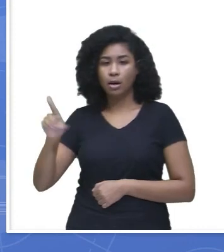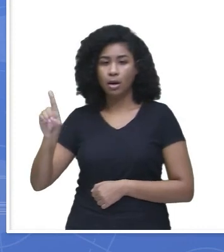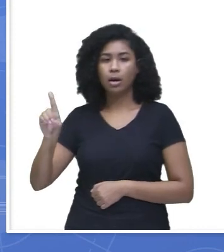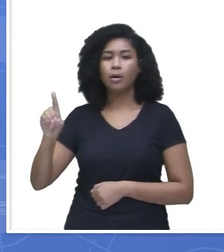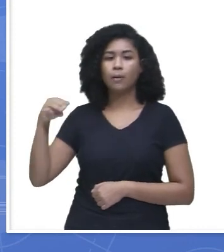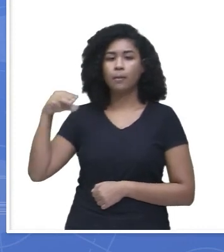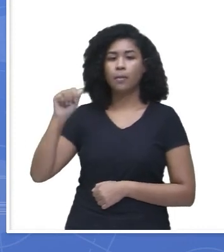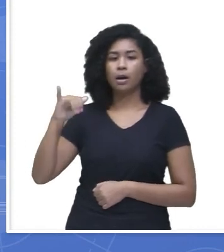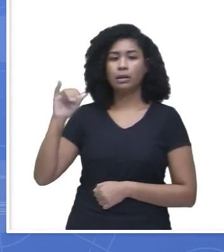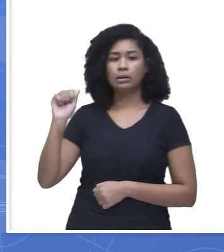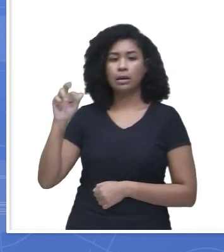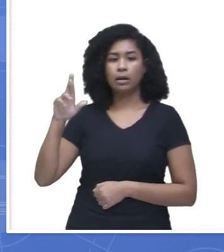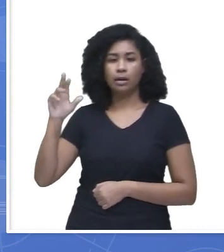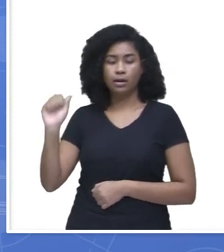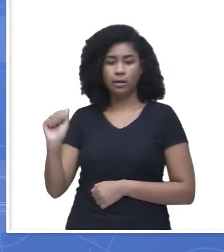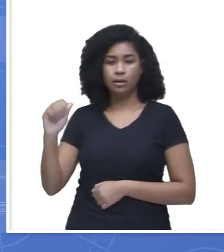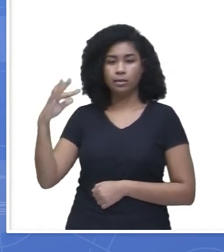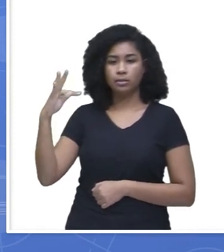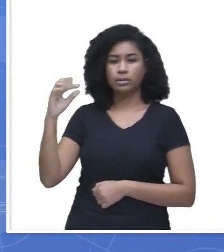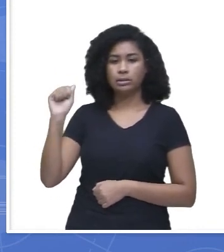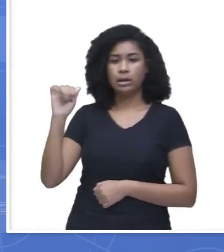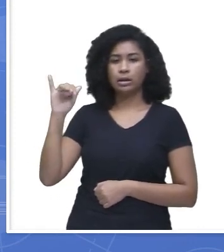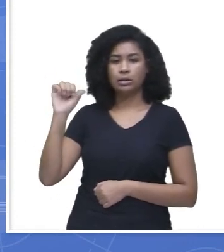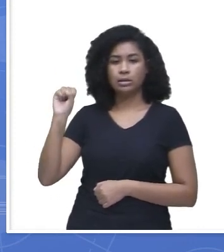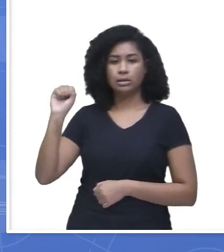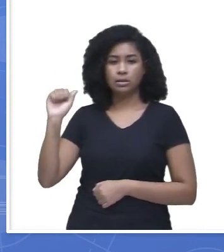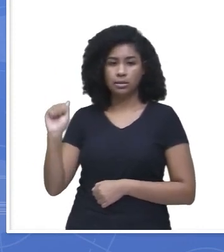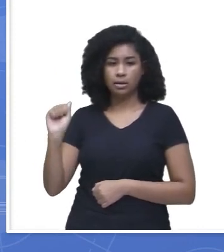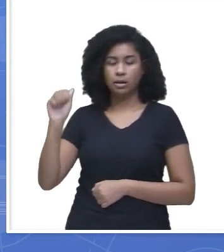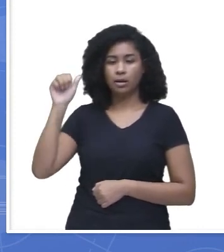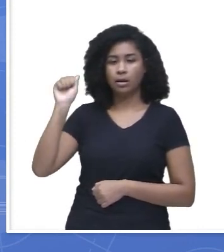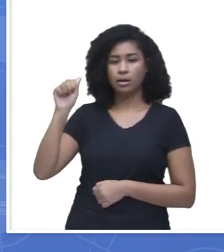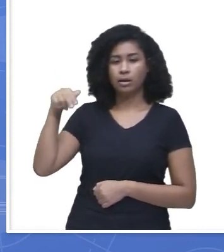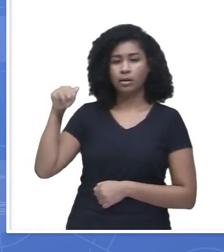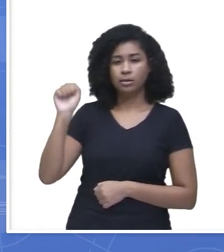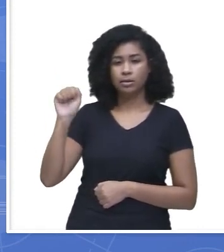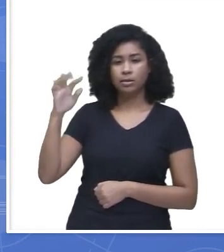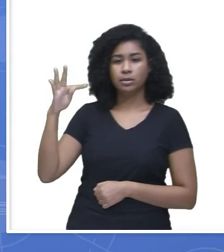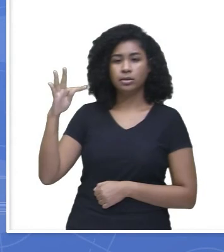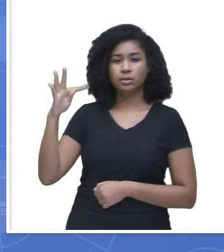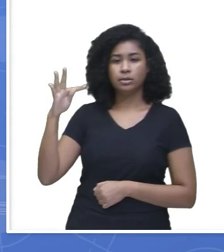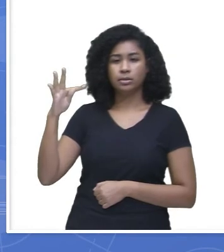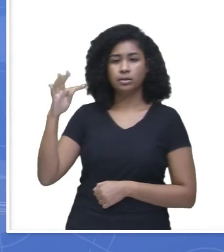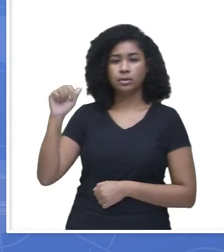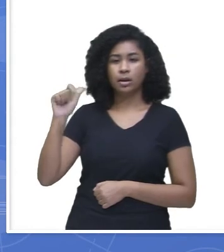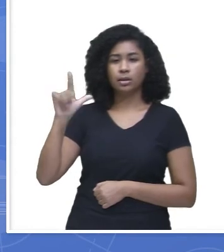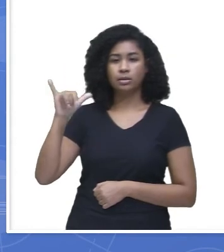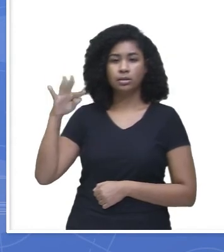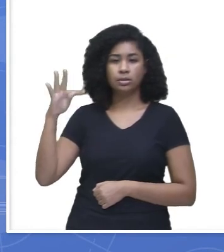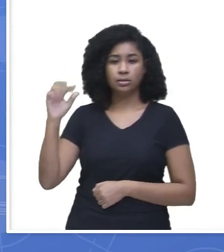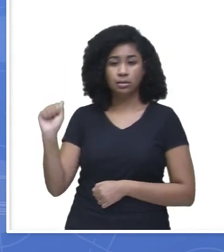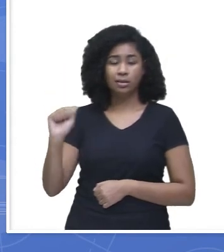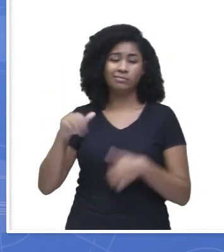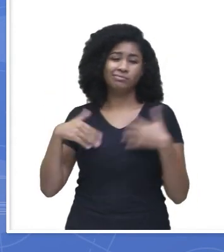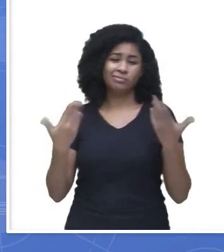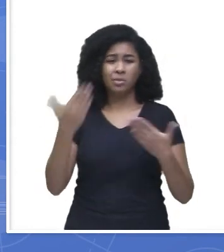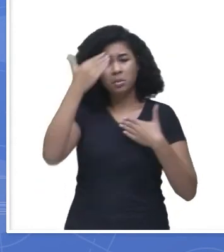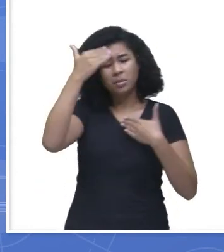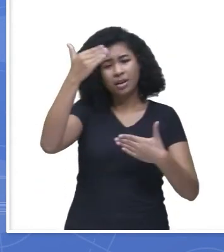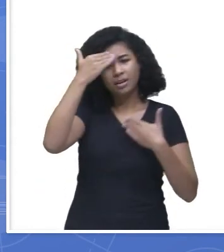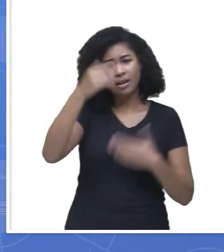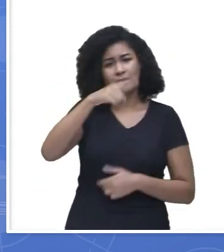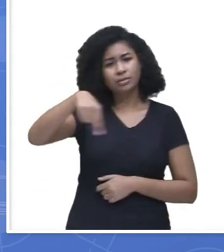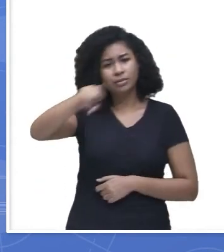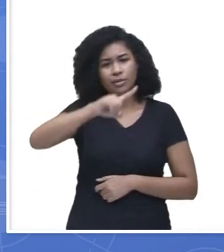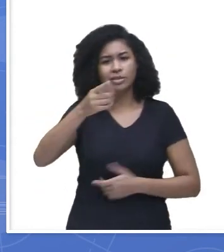Maiara, Thaisa, a Anne Thalita também. Então, queridos, muito obrigada pela participação de